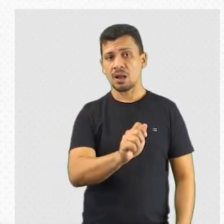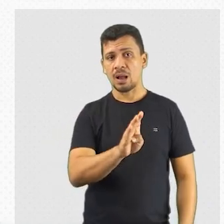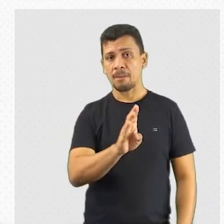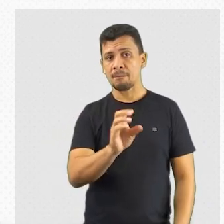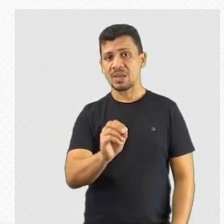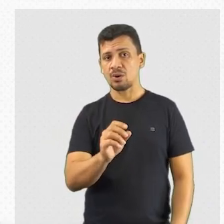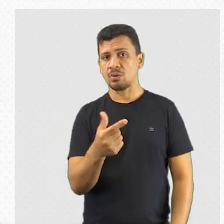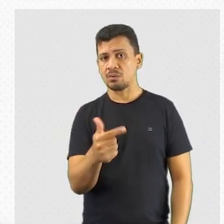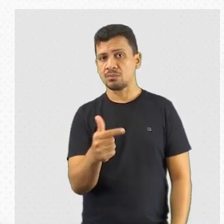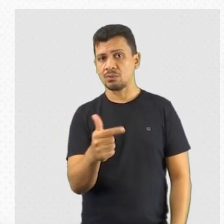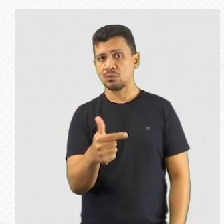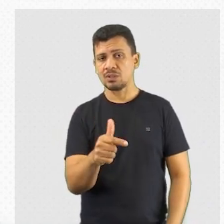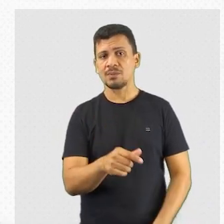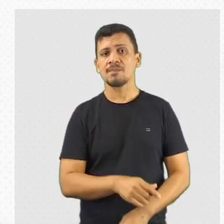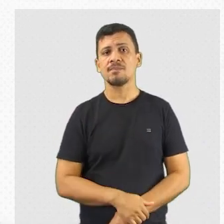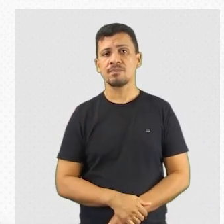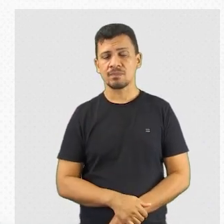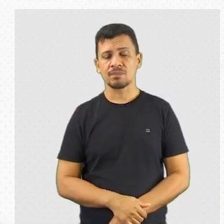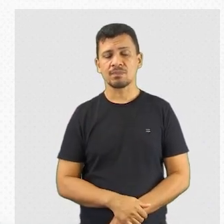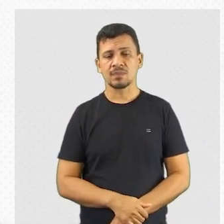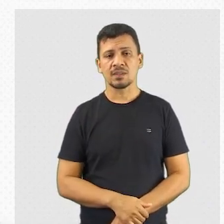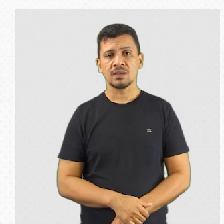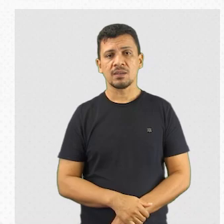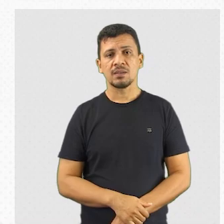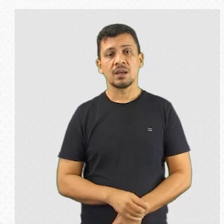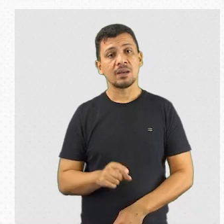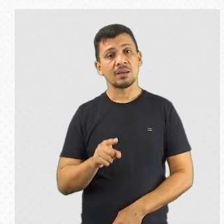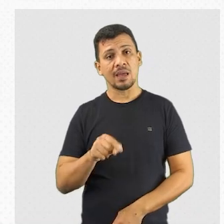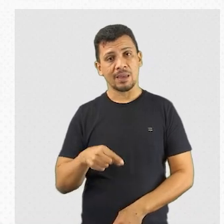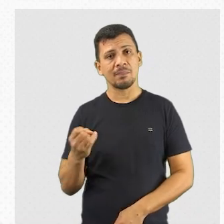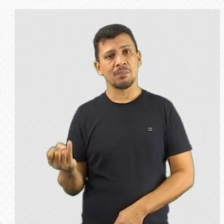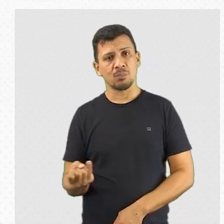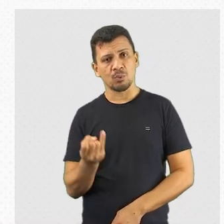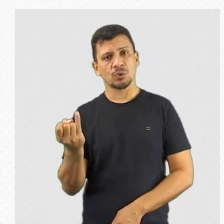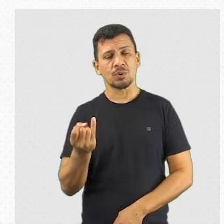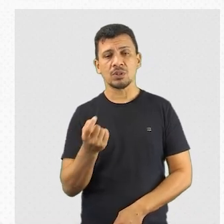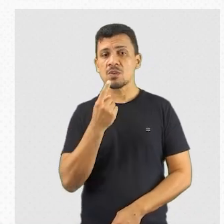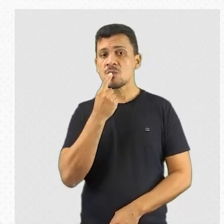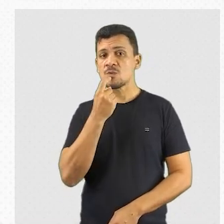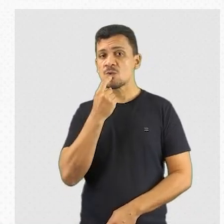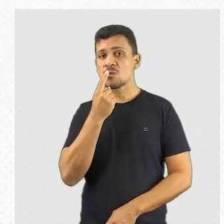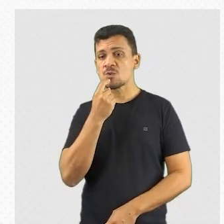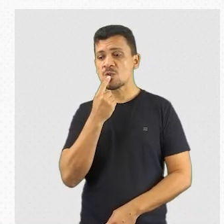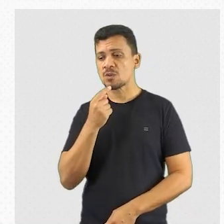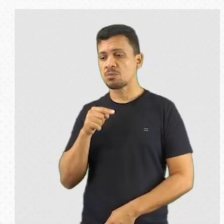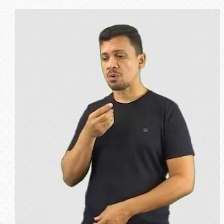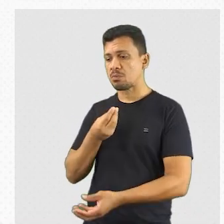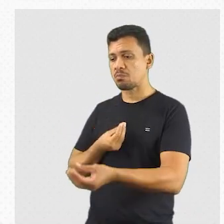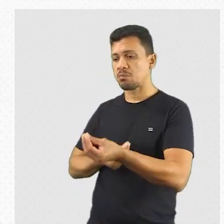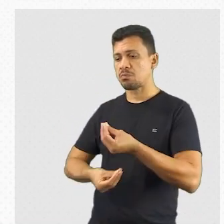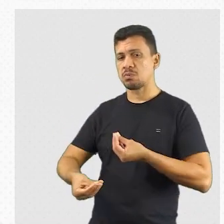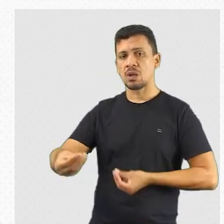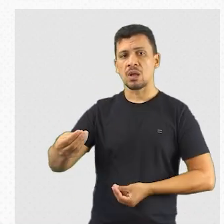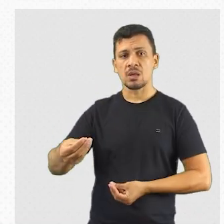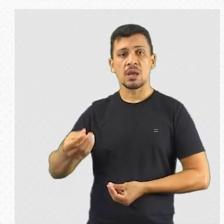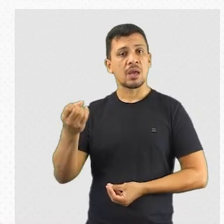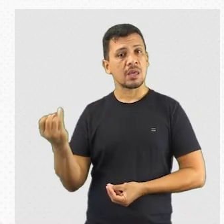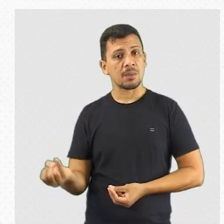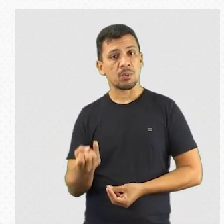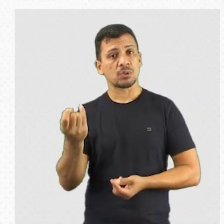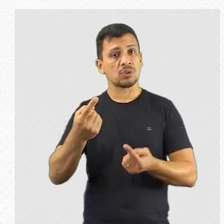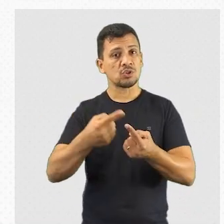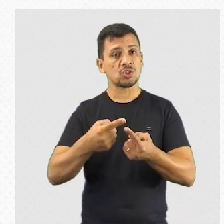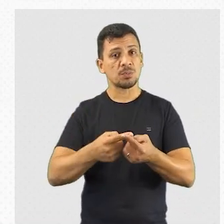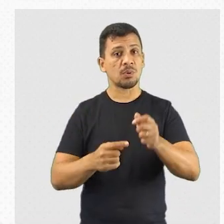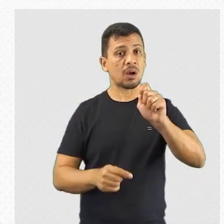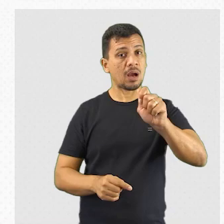essa codominância, né? Ela importa muito, né, para a transfusão sanguínea. É muito importante a gente saber qual é o tipo de sangue, se ele é